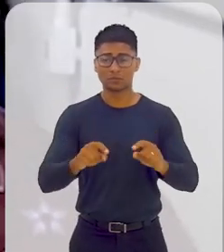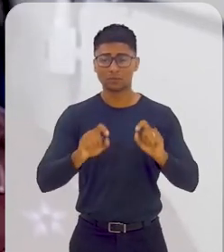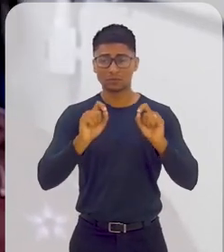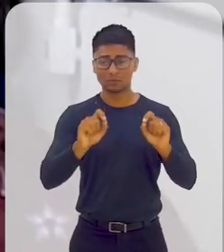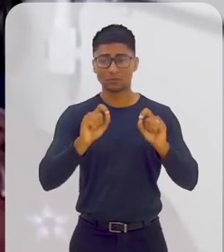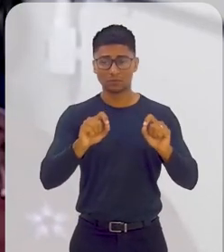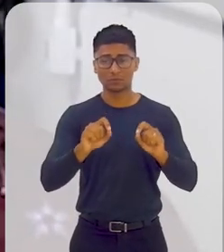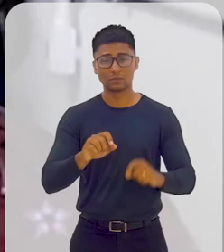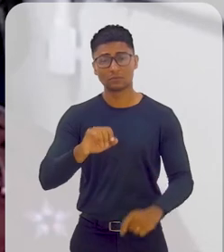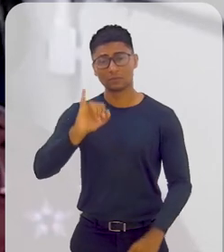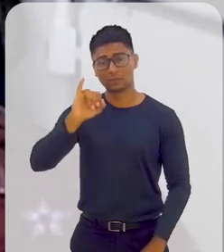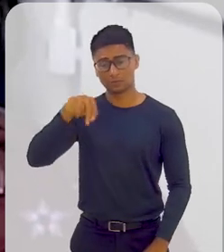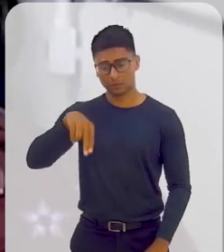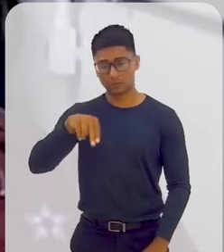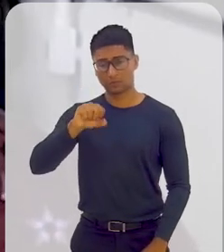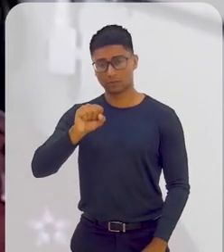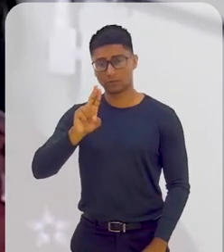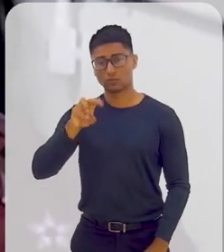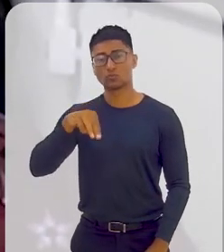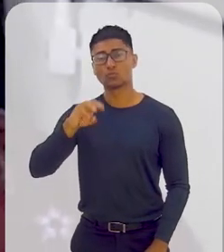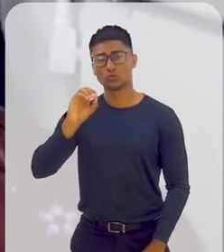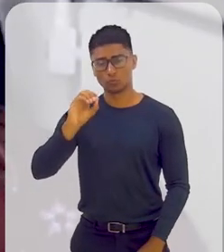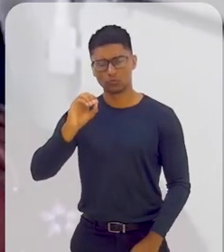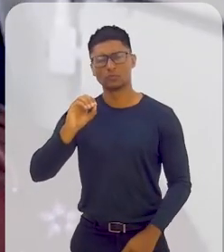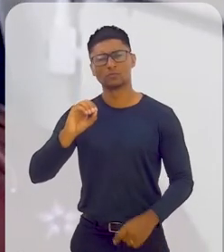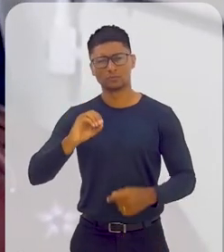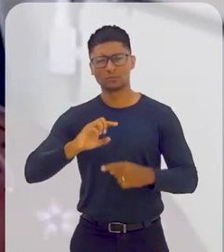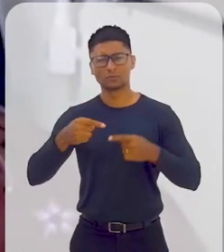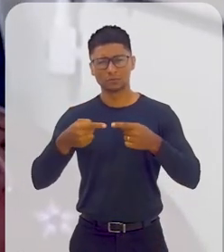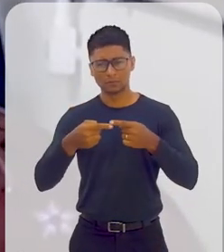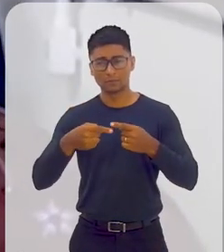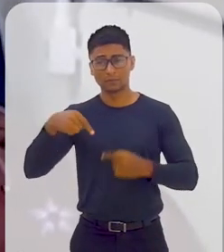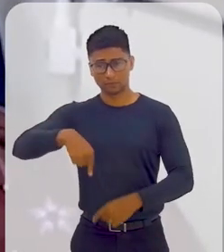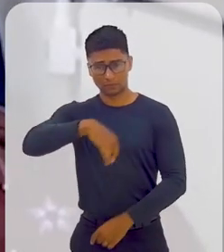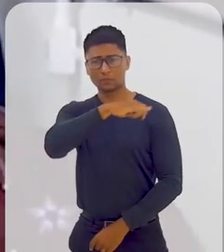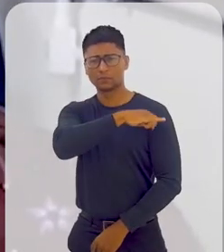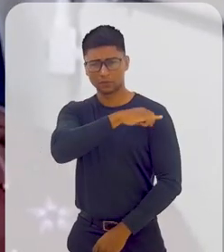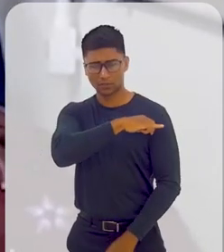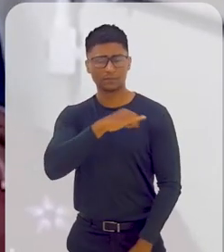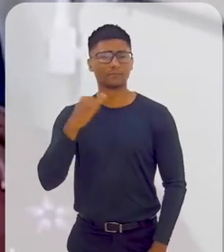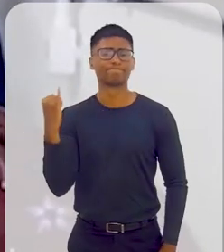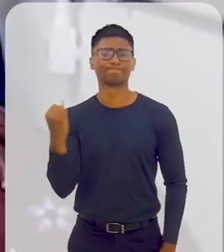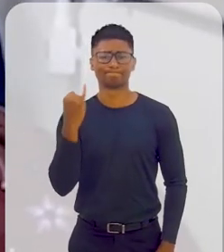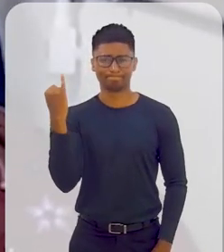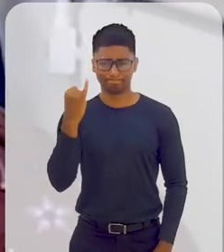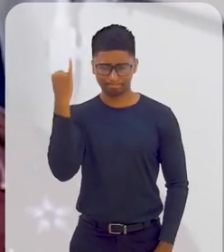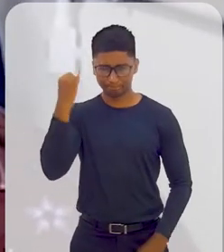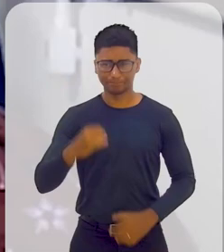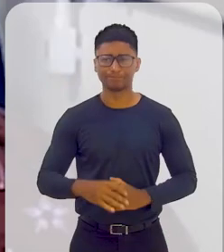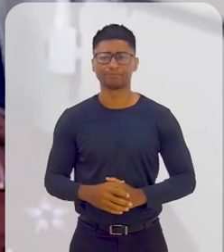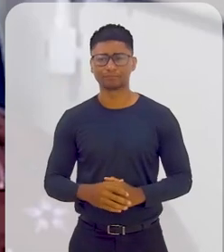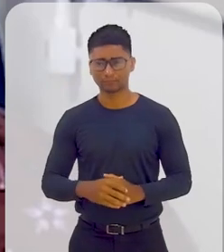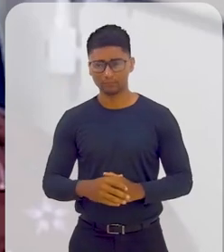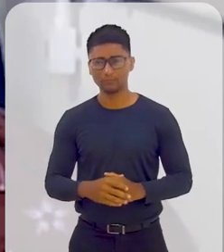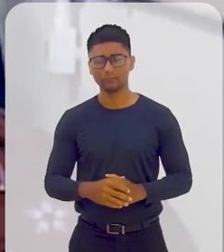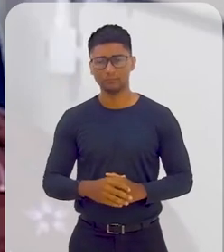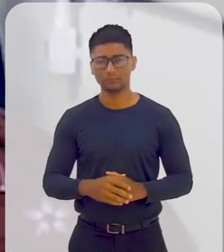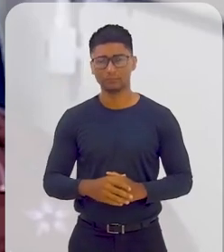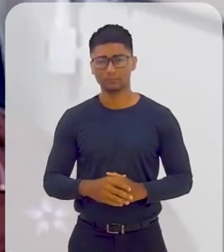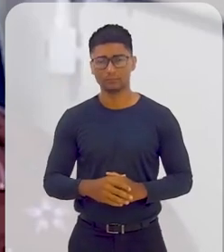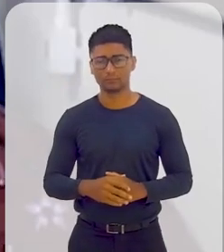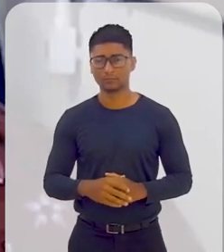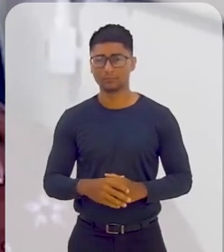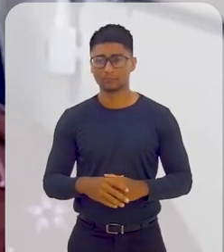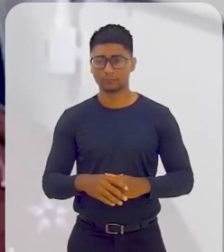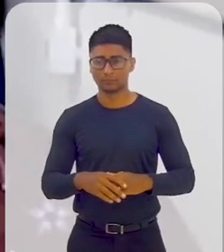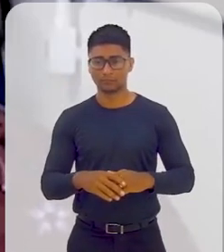que abastece a agricultura, da distribuição, e nisso o Rio de Janeiro tem um papel importantíssimo como um grande centro